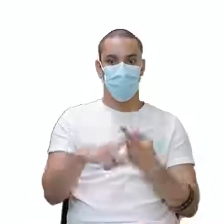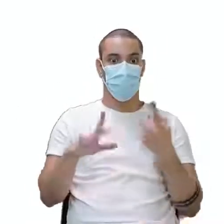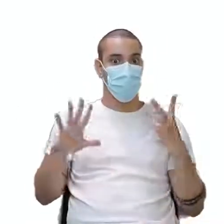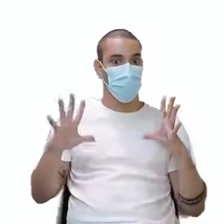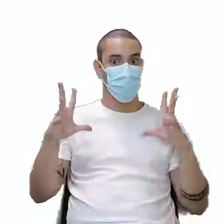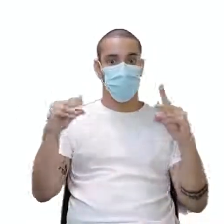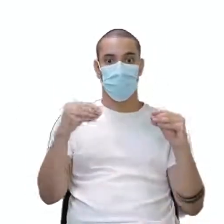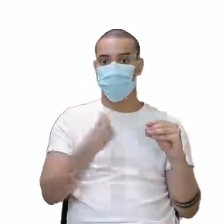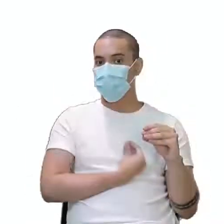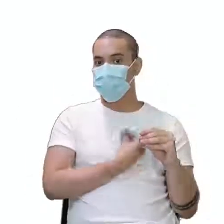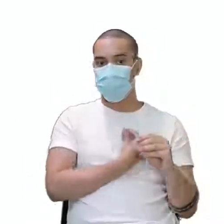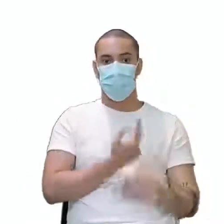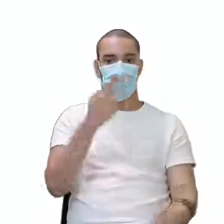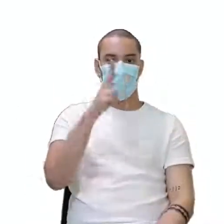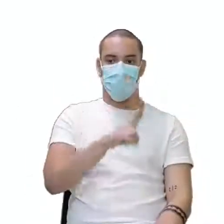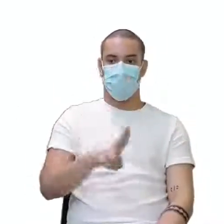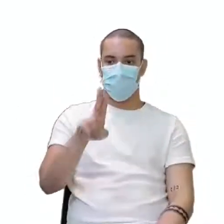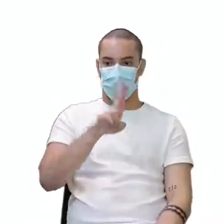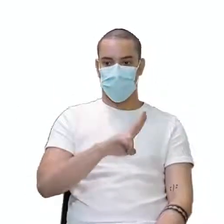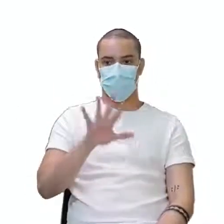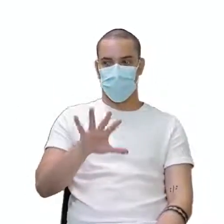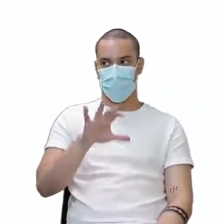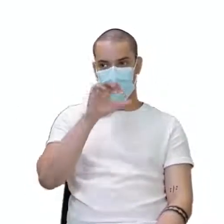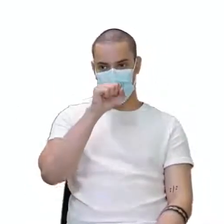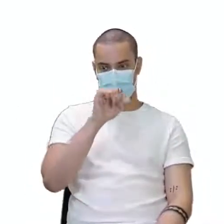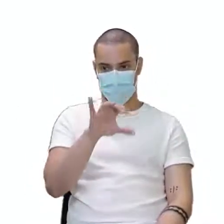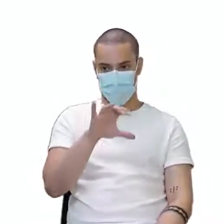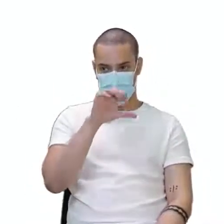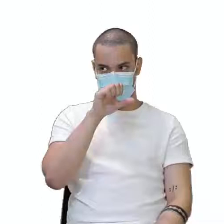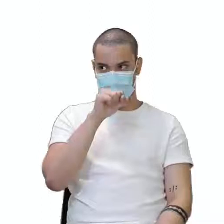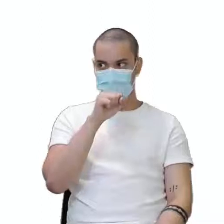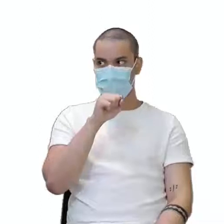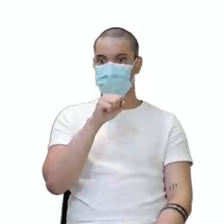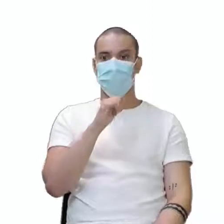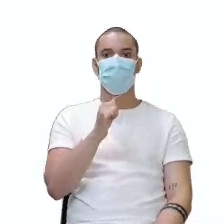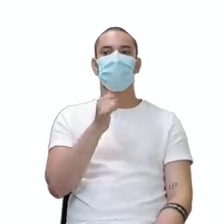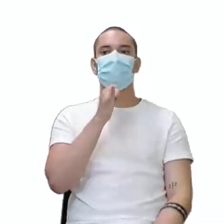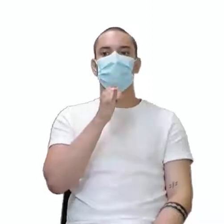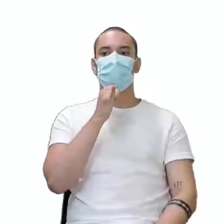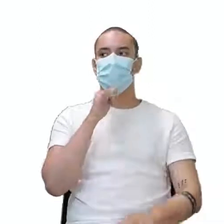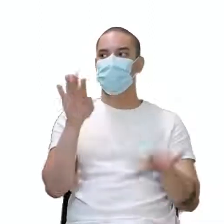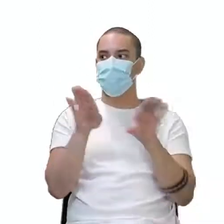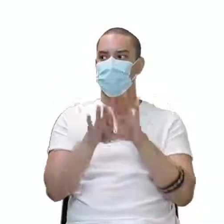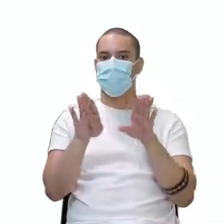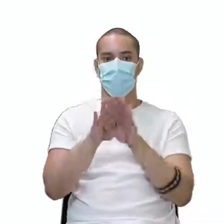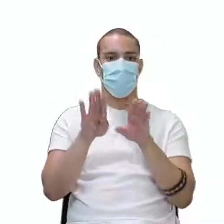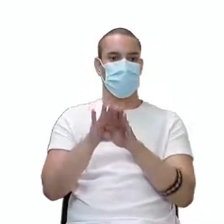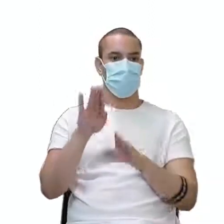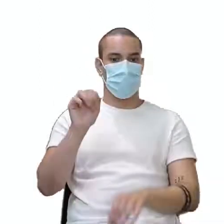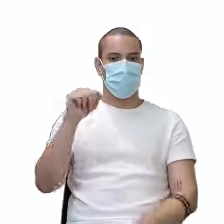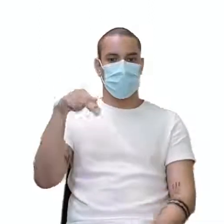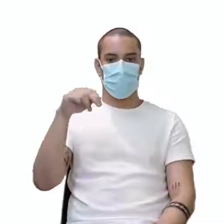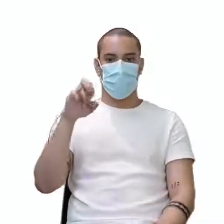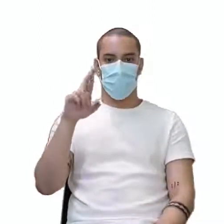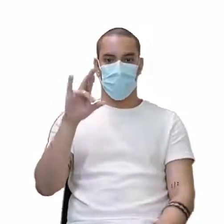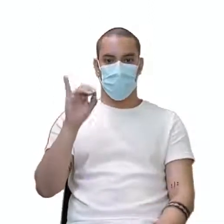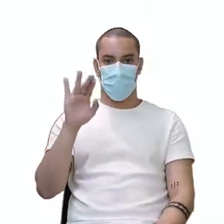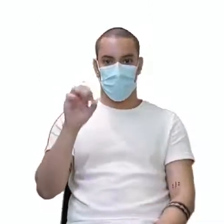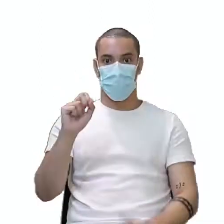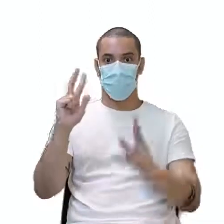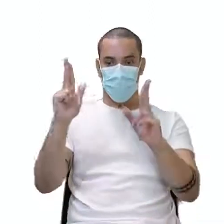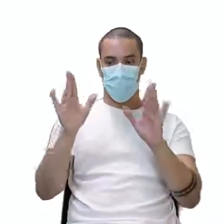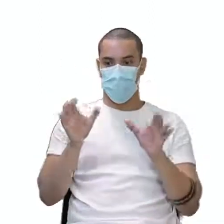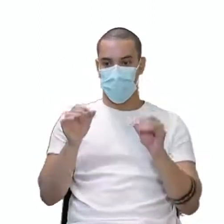seres vivos o utilizam na respiração, executando os seres anaeróbios, como algumas